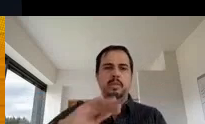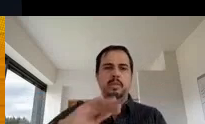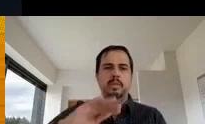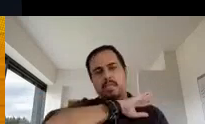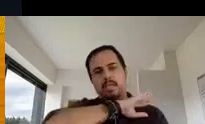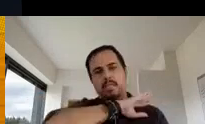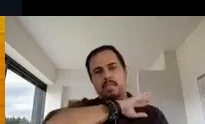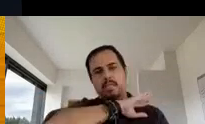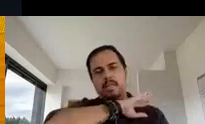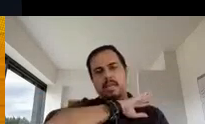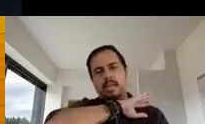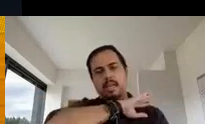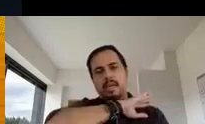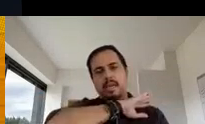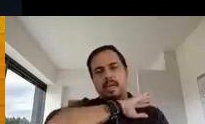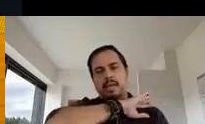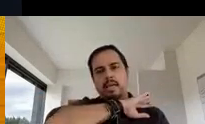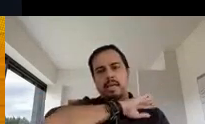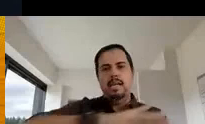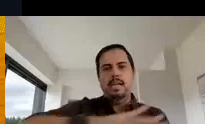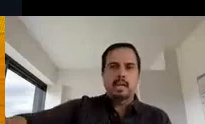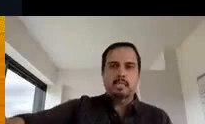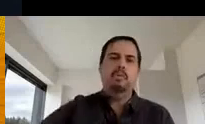reativos, essa pessoa tem que ser